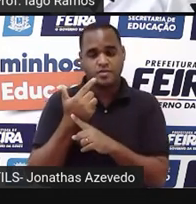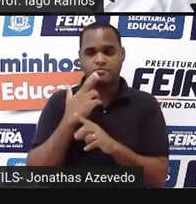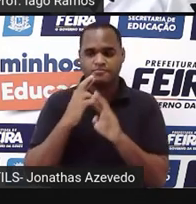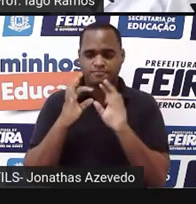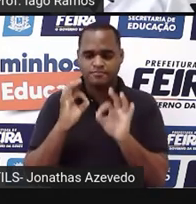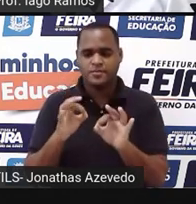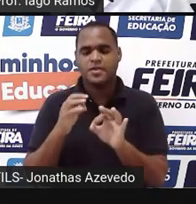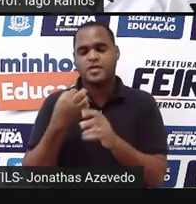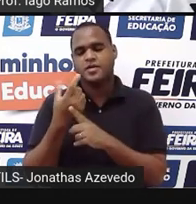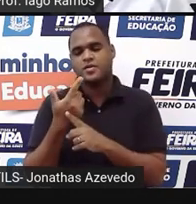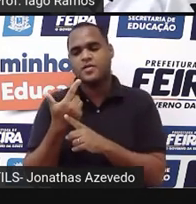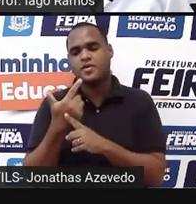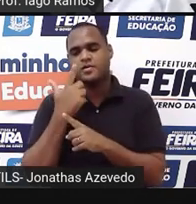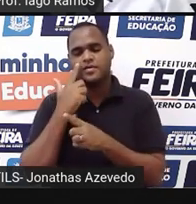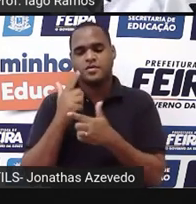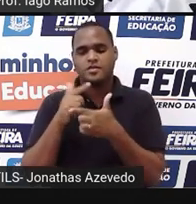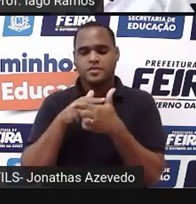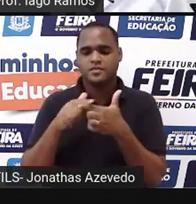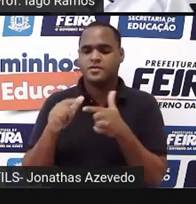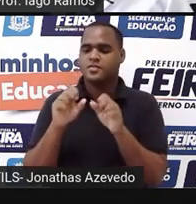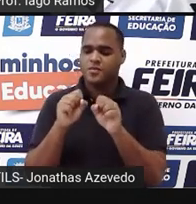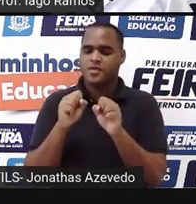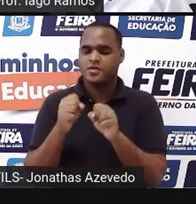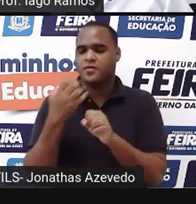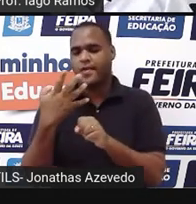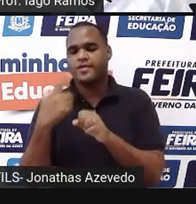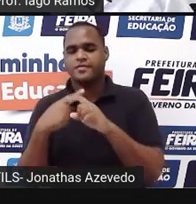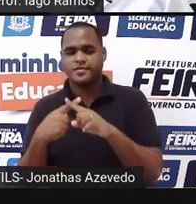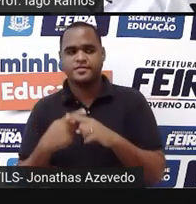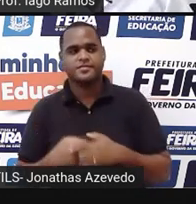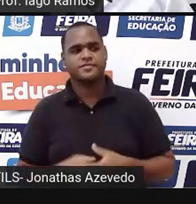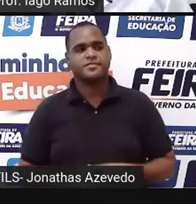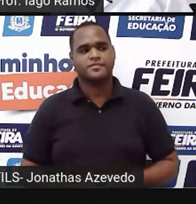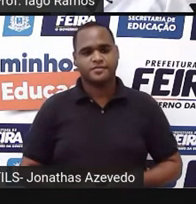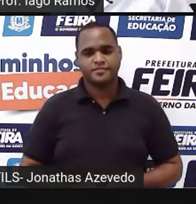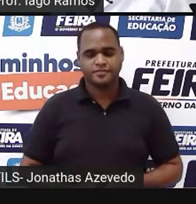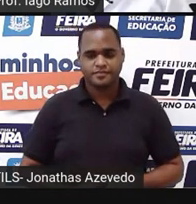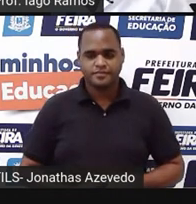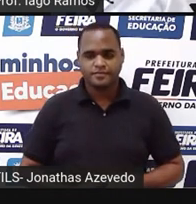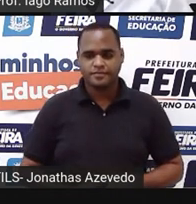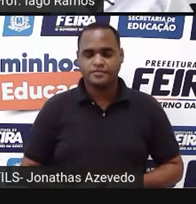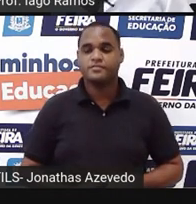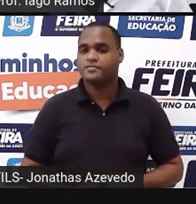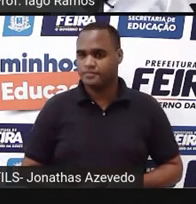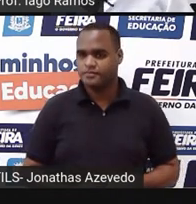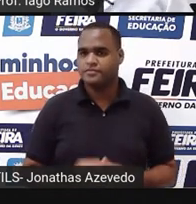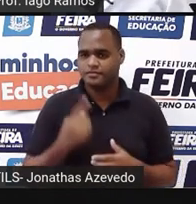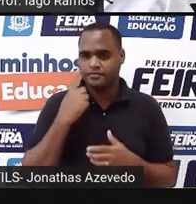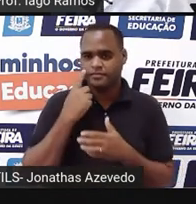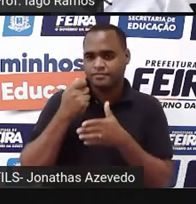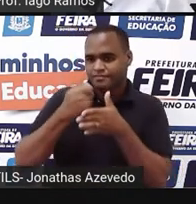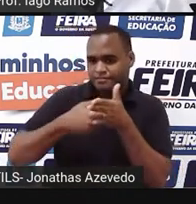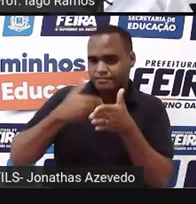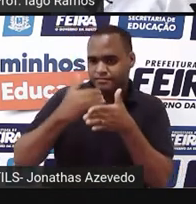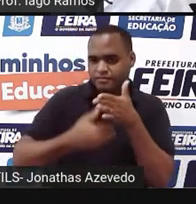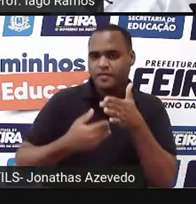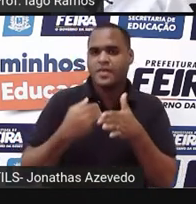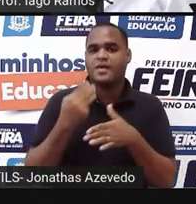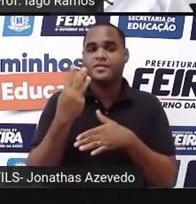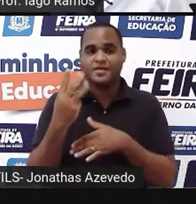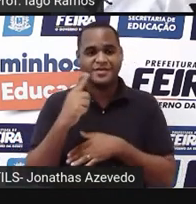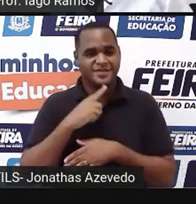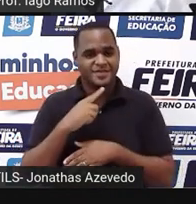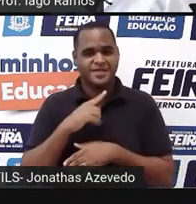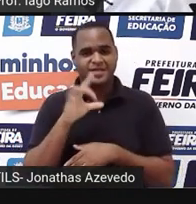Uma dívida de 12 dividida em 4 vezes. Você vai ter uma dívida de 3